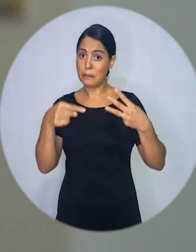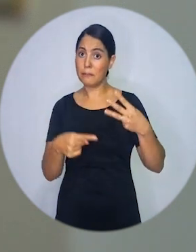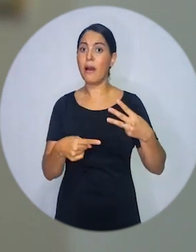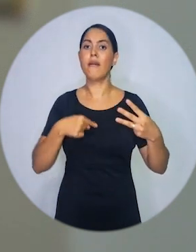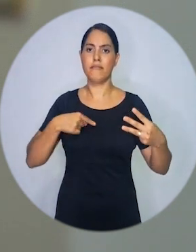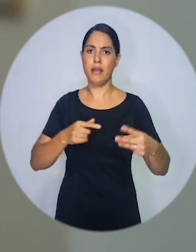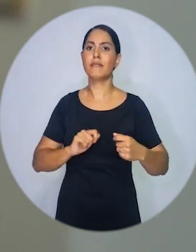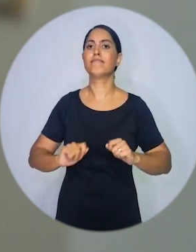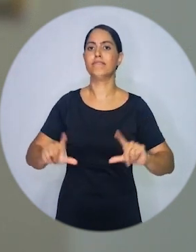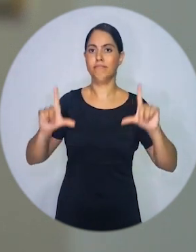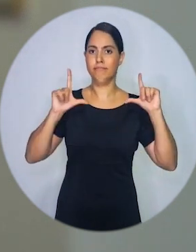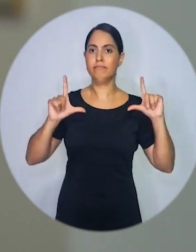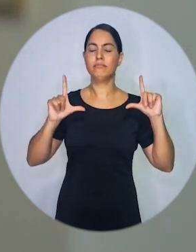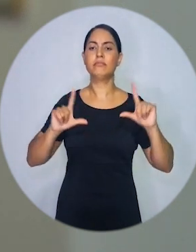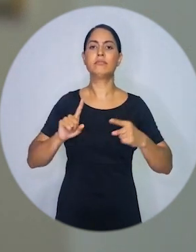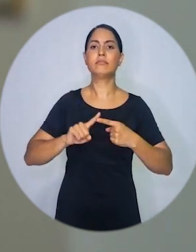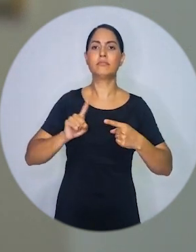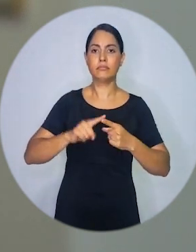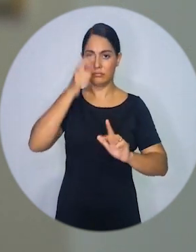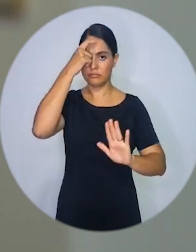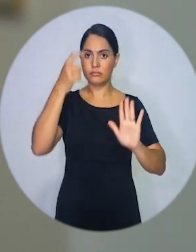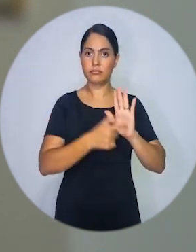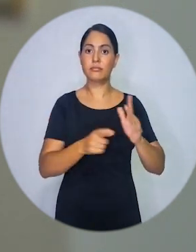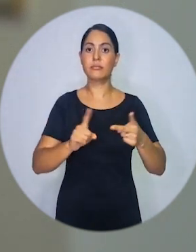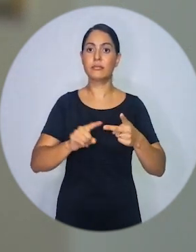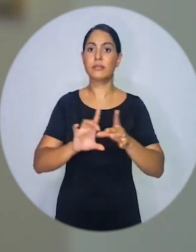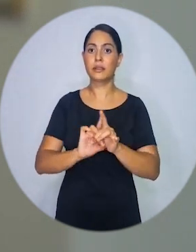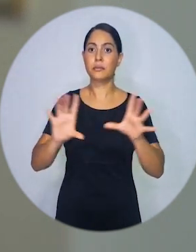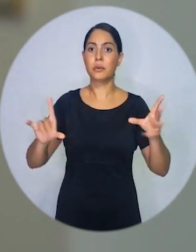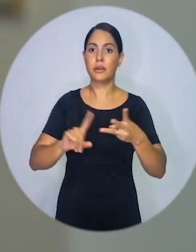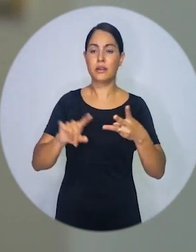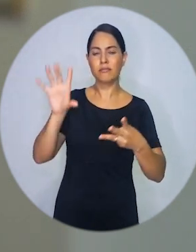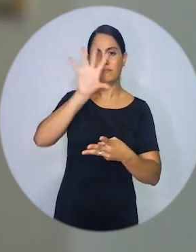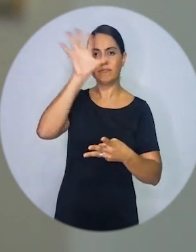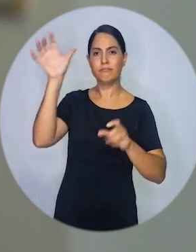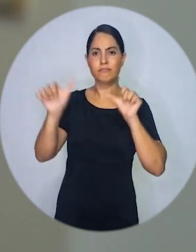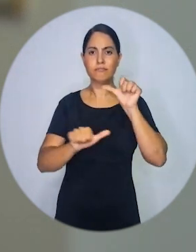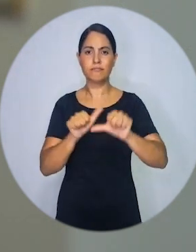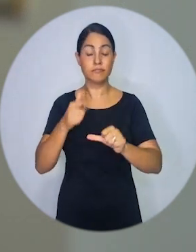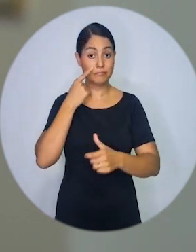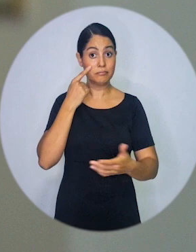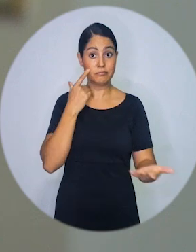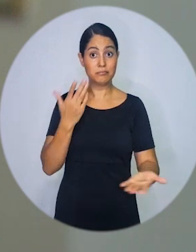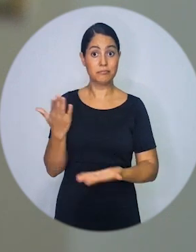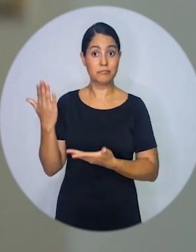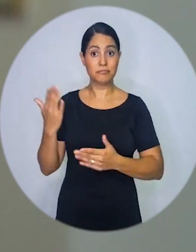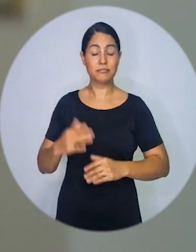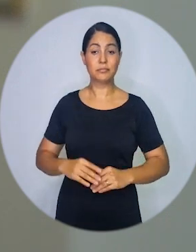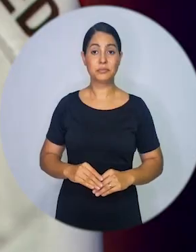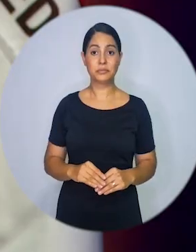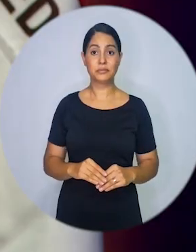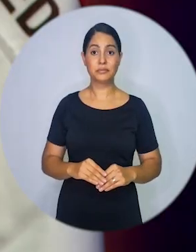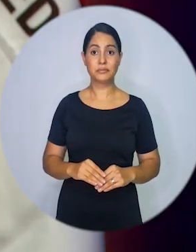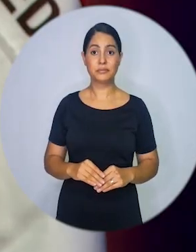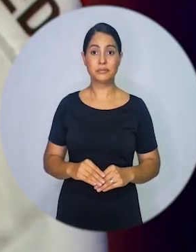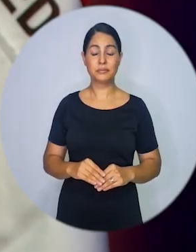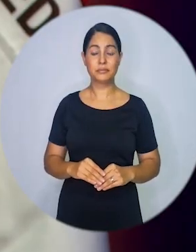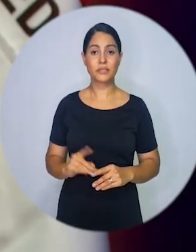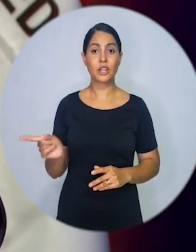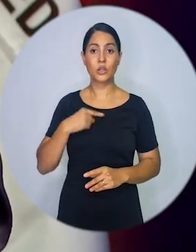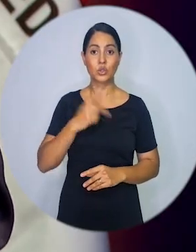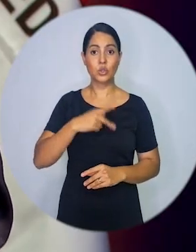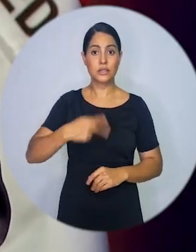na apresentação do presidente da Corte: inteligência artificial, democracia e mudanças climáticas. Confira.